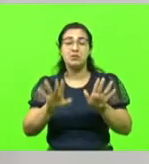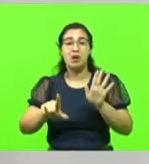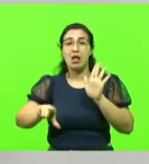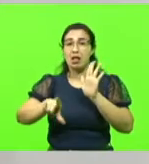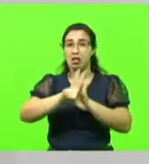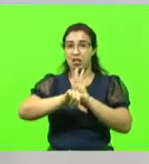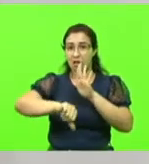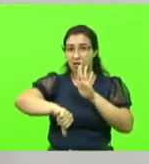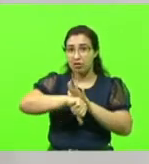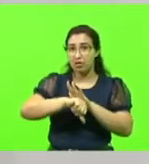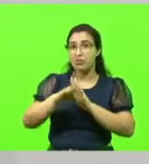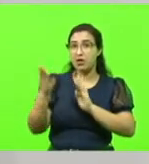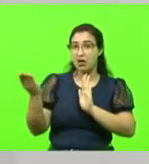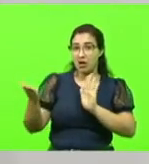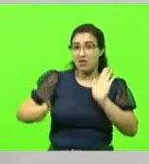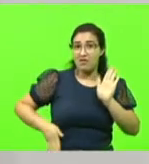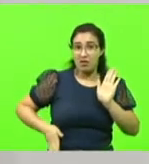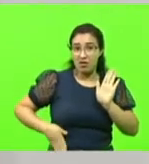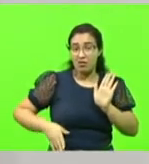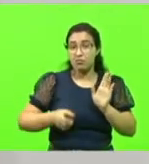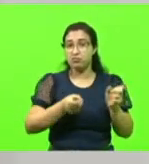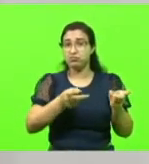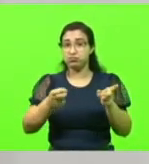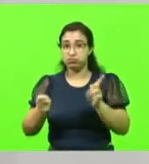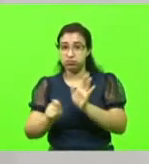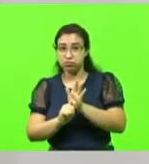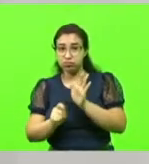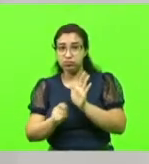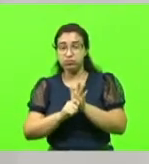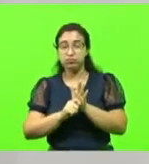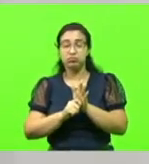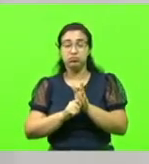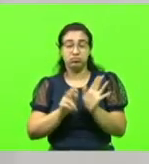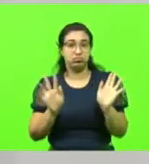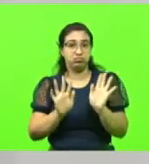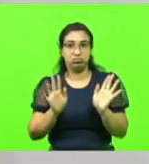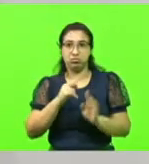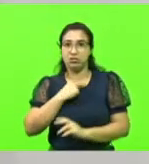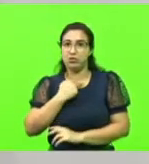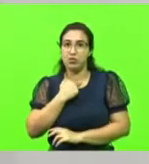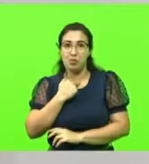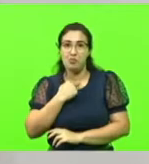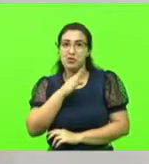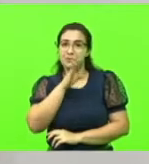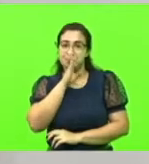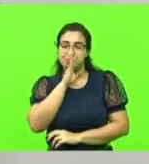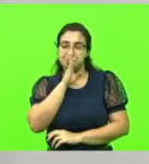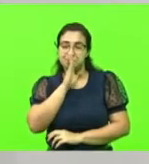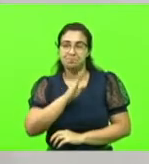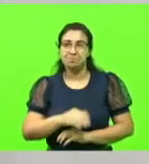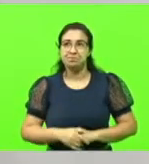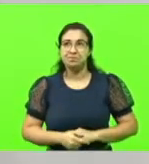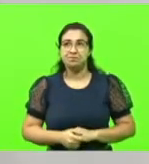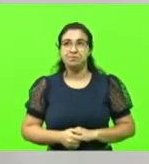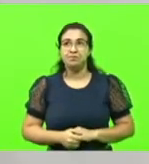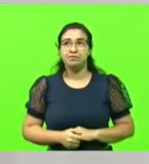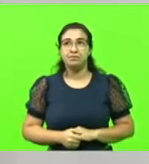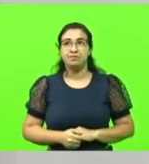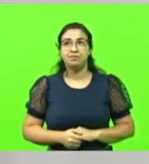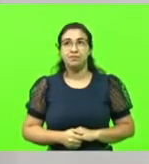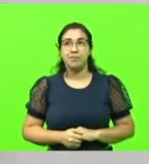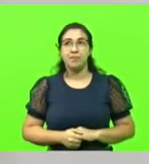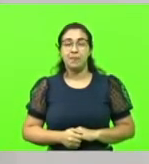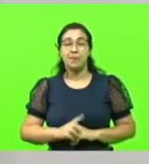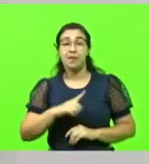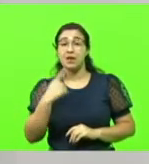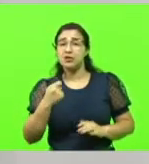né, que faz tanto mal para a comunidade, aí a gente nem vamos falar, nem cabe a nós falar, né? E seguimos firme na